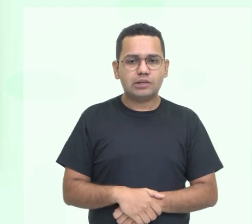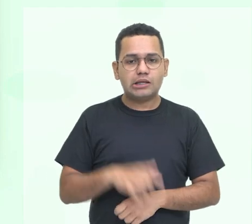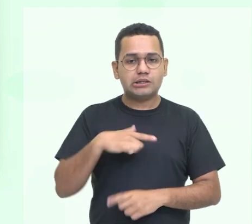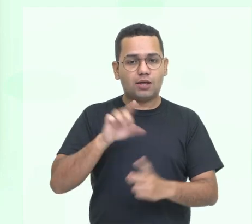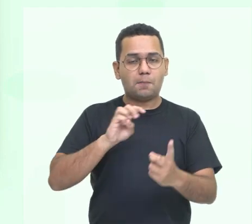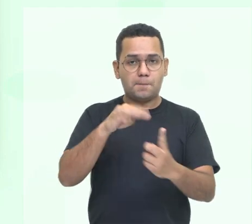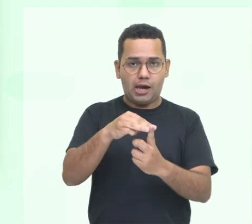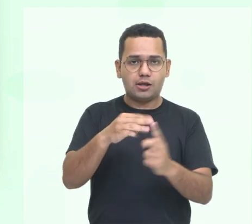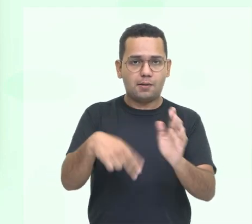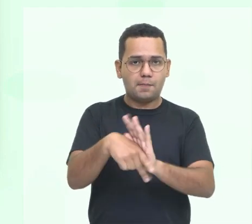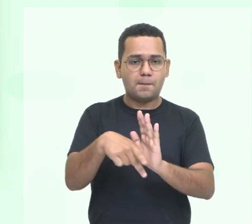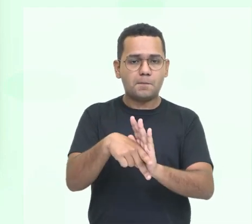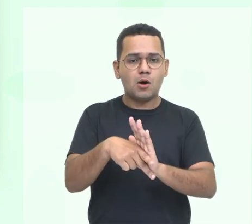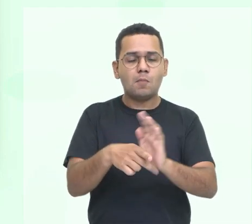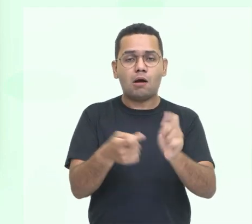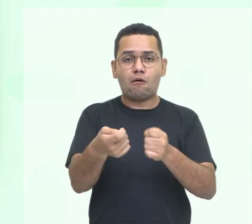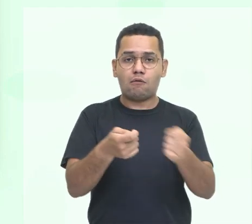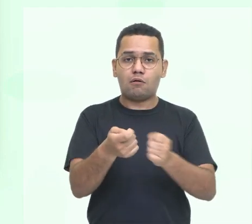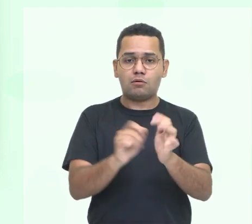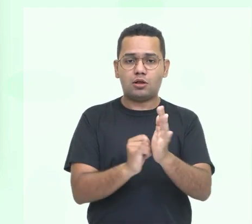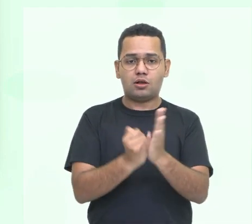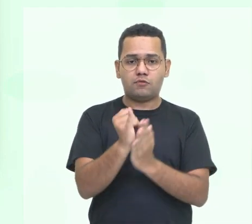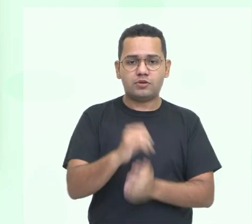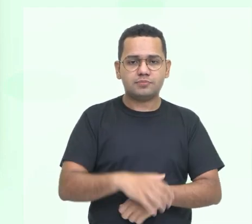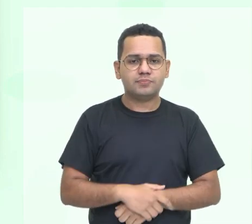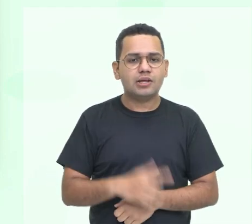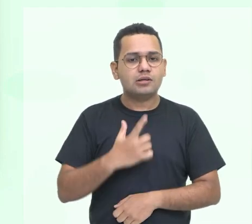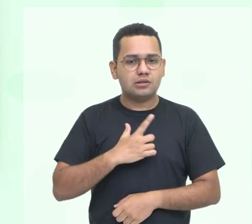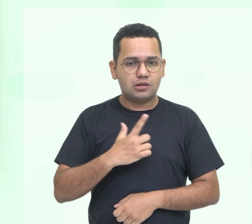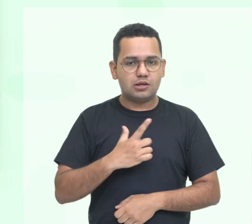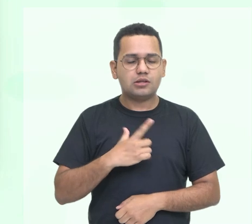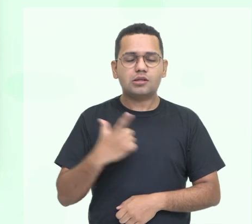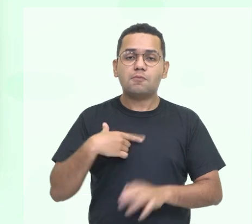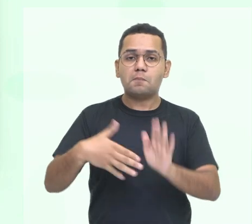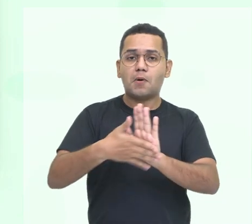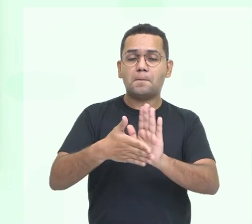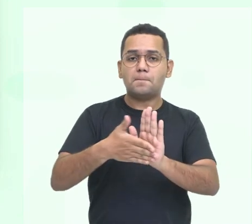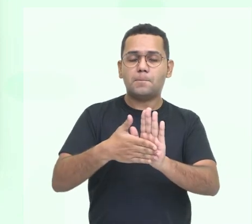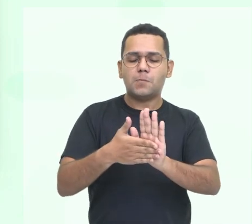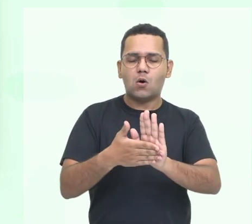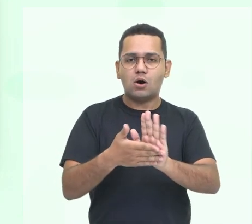guiar a política monetária. Então, tentar controlar essa inflação que estava